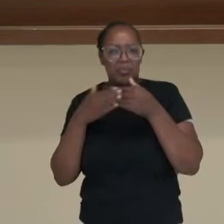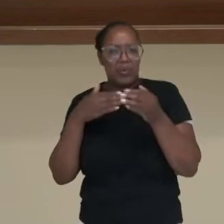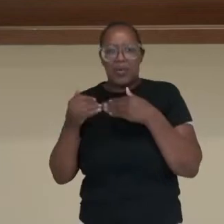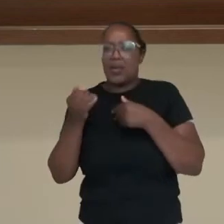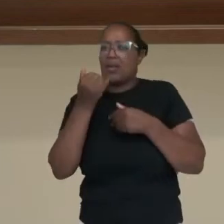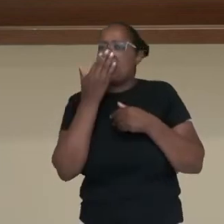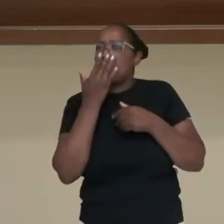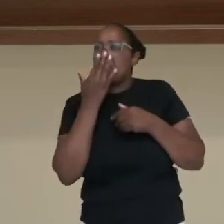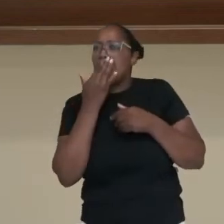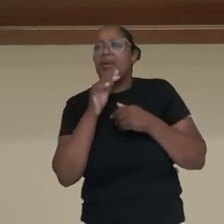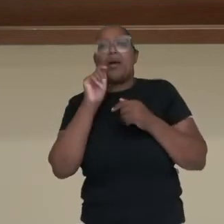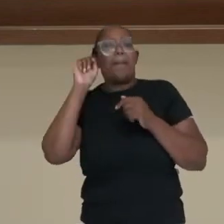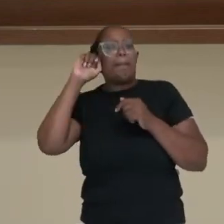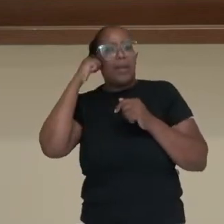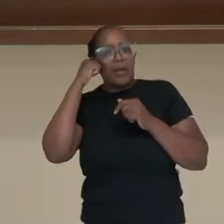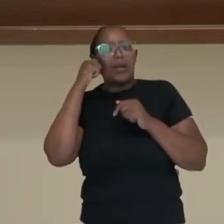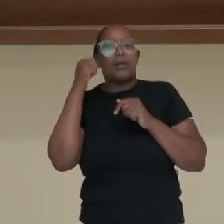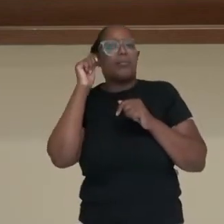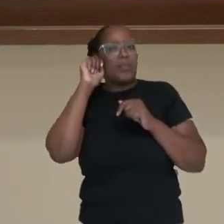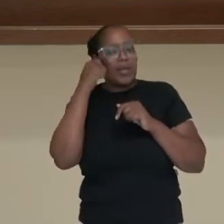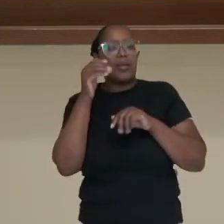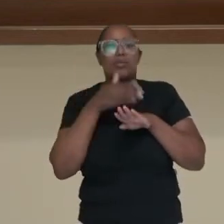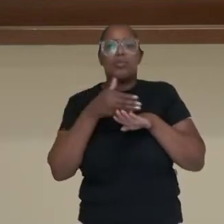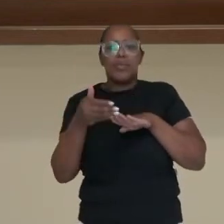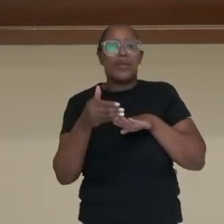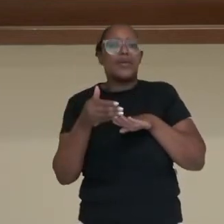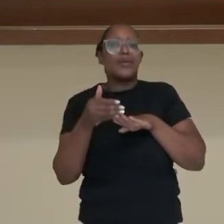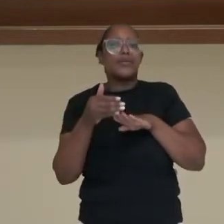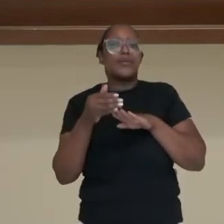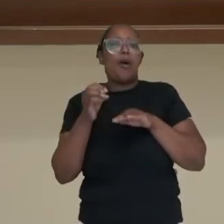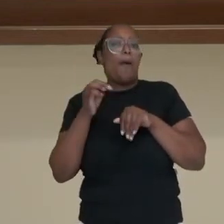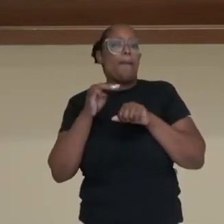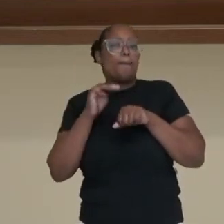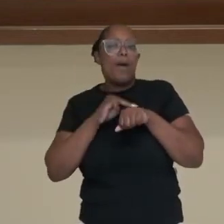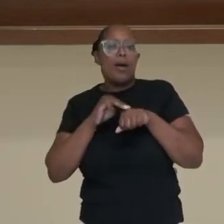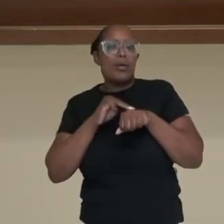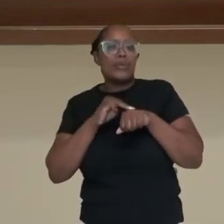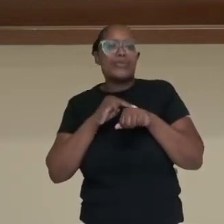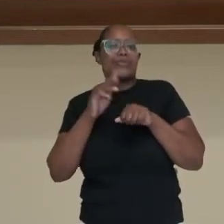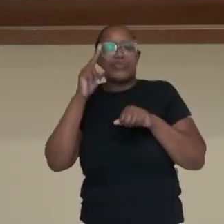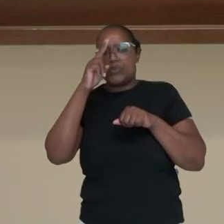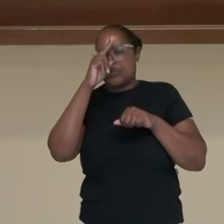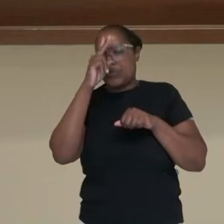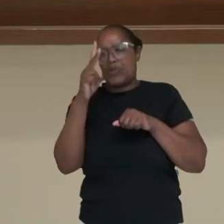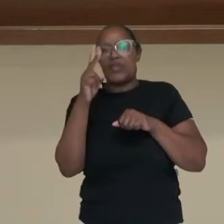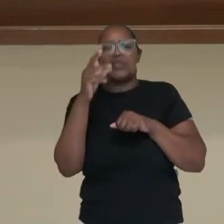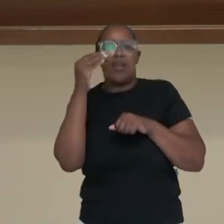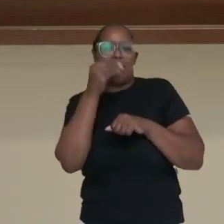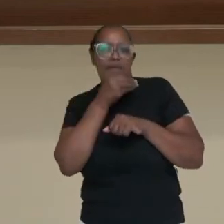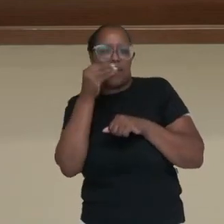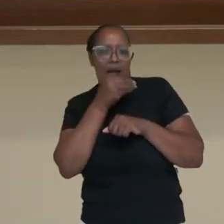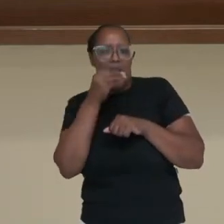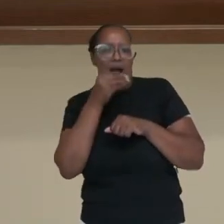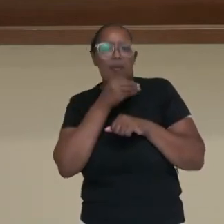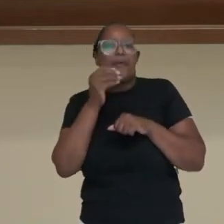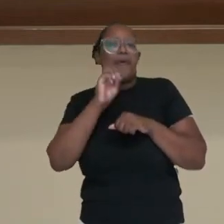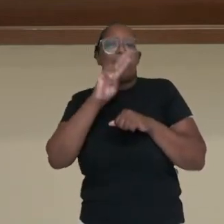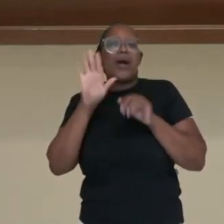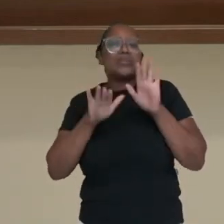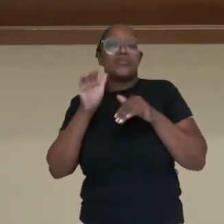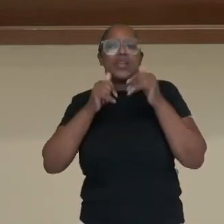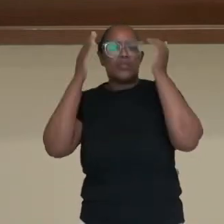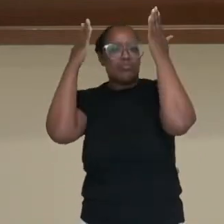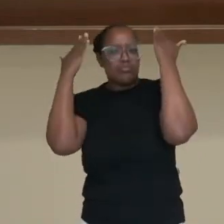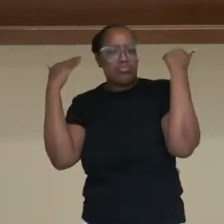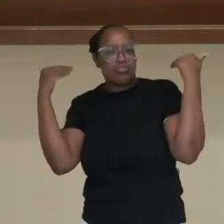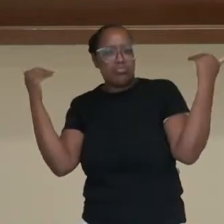ser preto, pode ser marrom, pode ser forte, fraco, magro, pode ter uma crina longa ou não. Isso